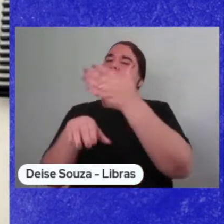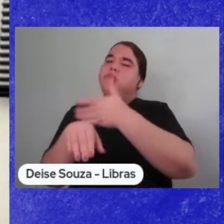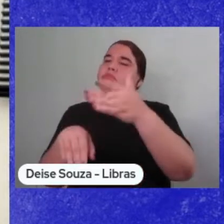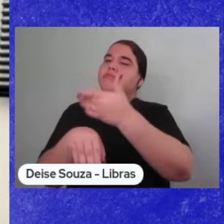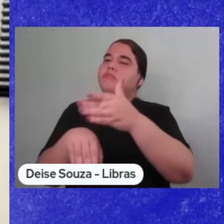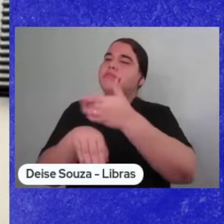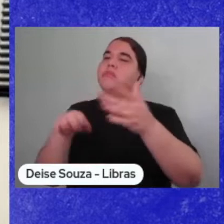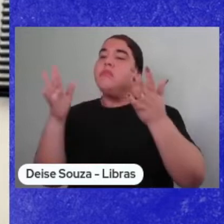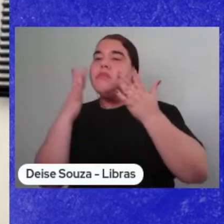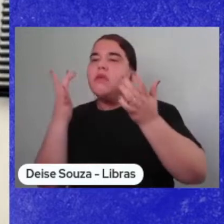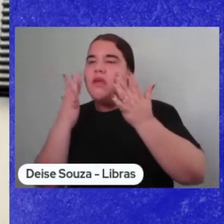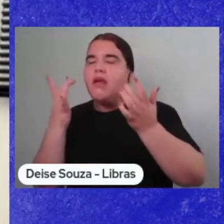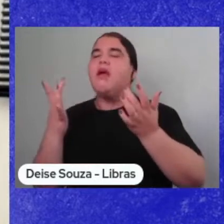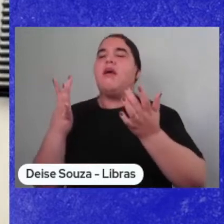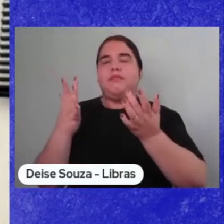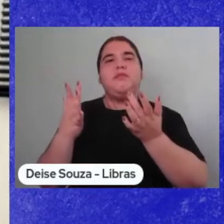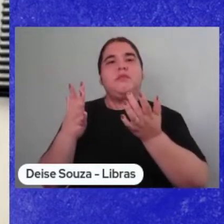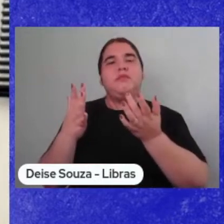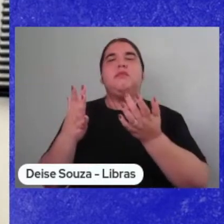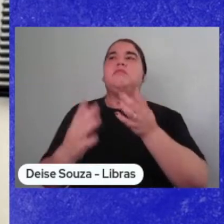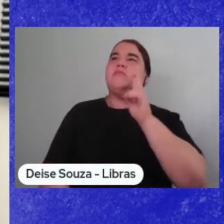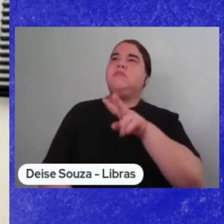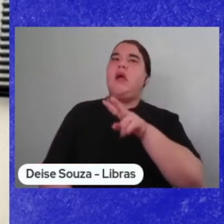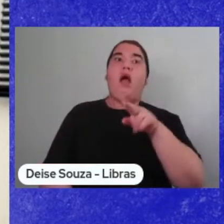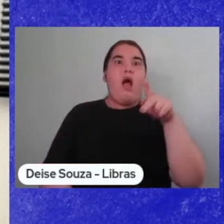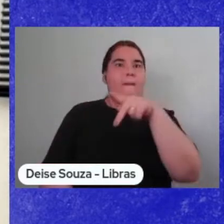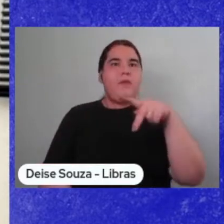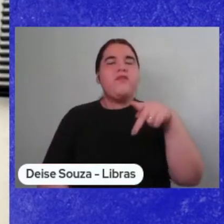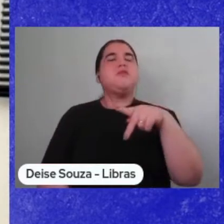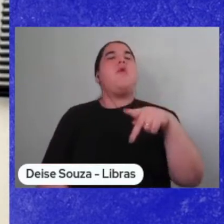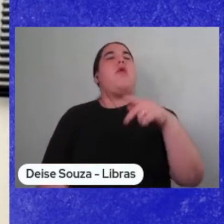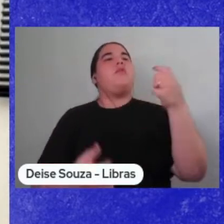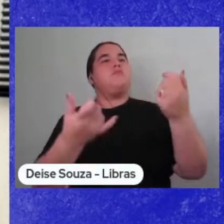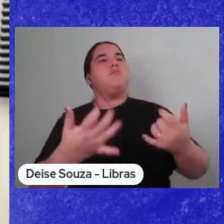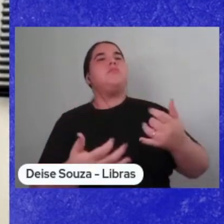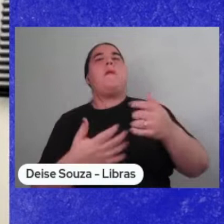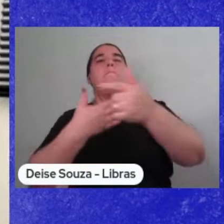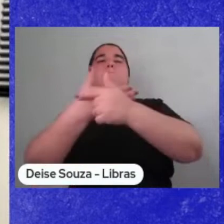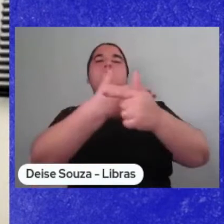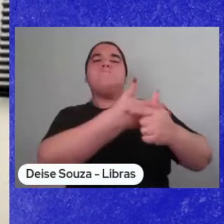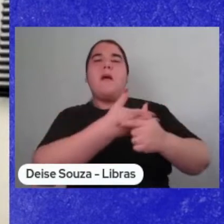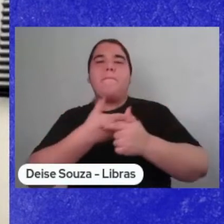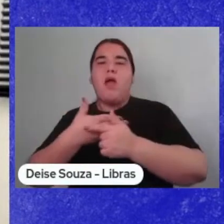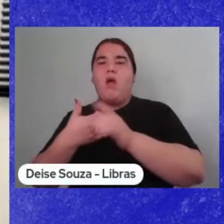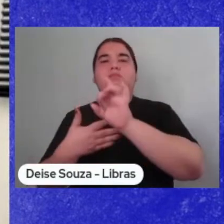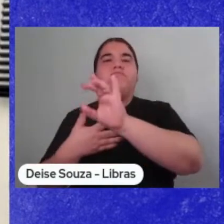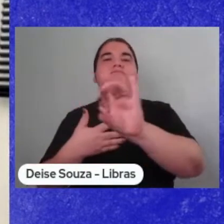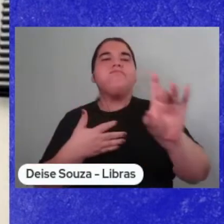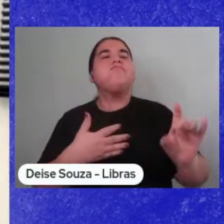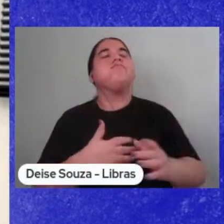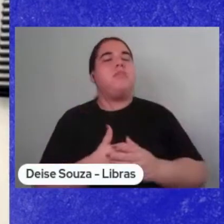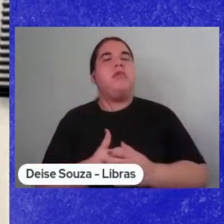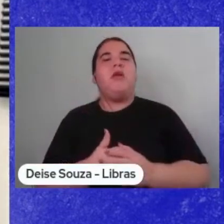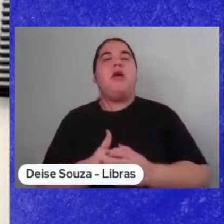peça, e eu vi a professora dizendo que cada um tinha que fazer, onde é que cada um tinha que estar, e outras